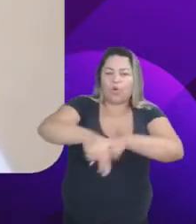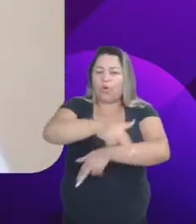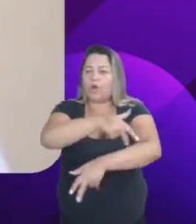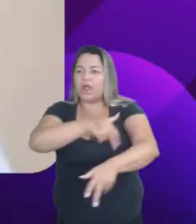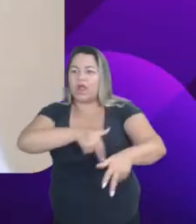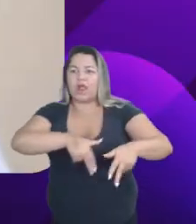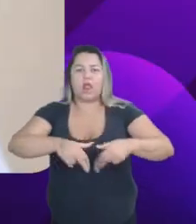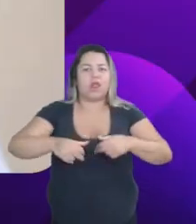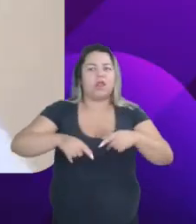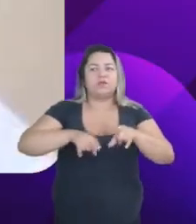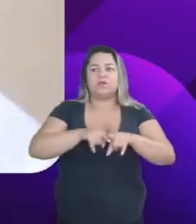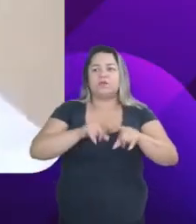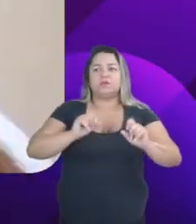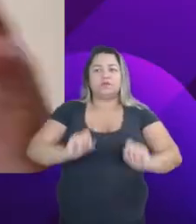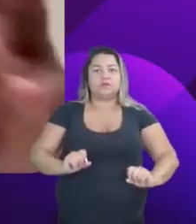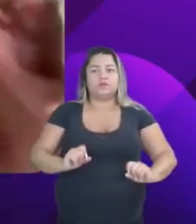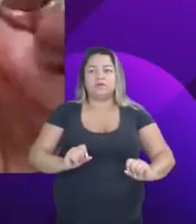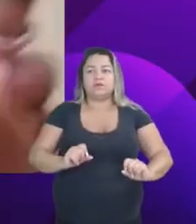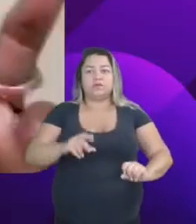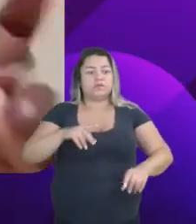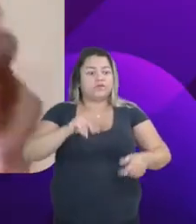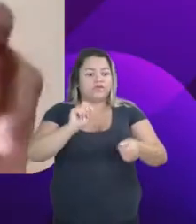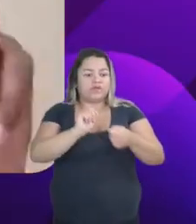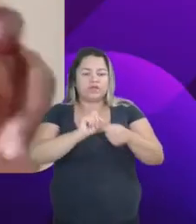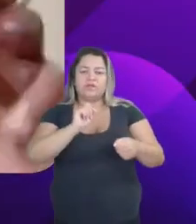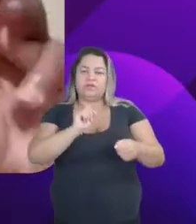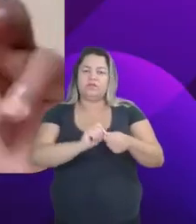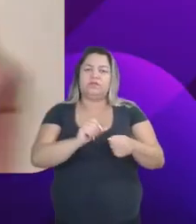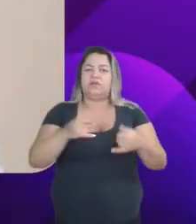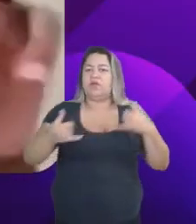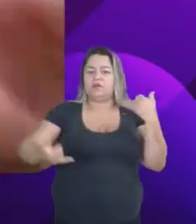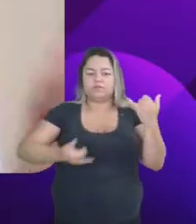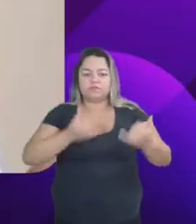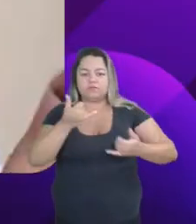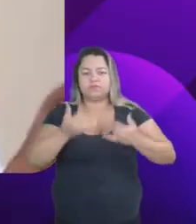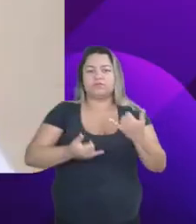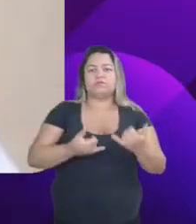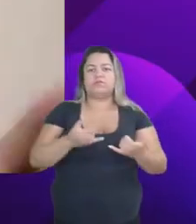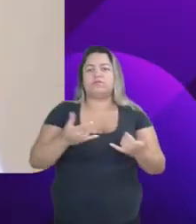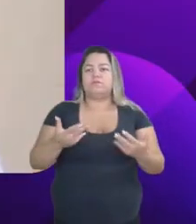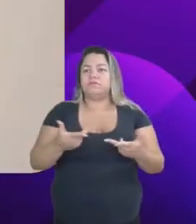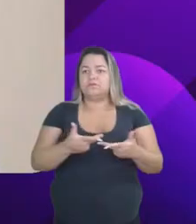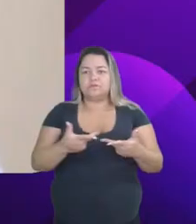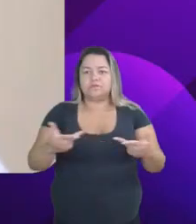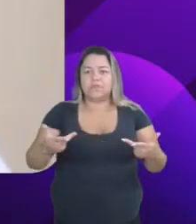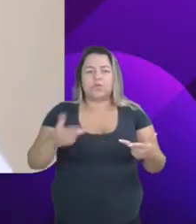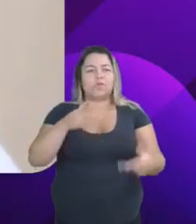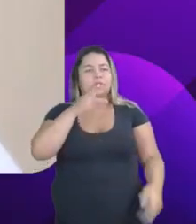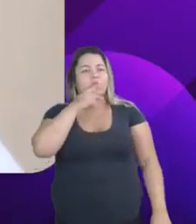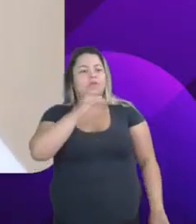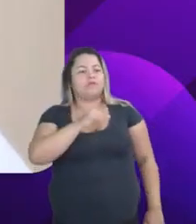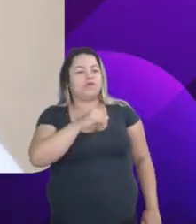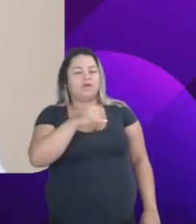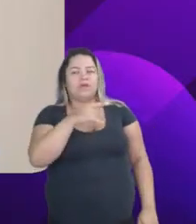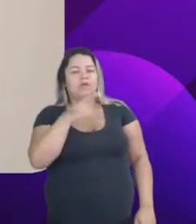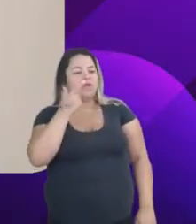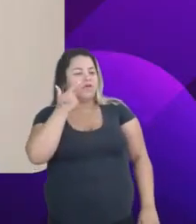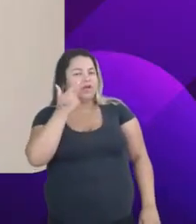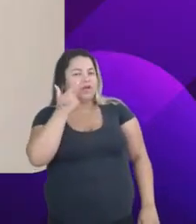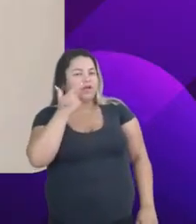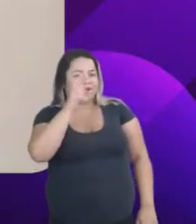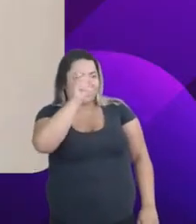menino esteja subindo e soltando, que aquele menino esteja fazendo meninices, peraltices. Aí o pai vai olhar e vai dizer: já viu meu